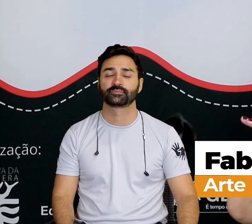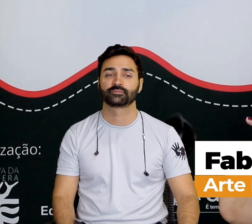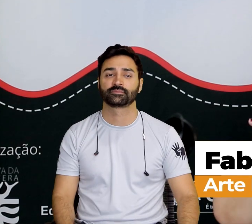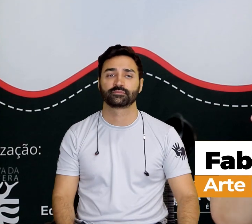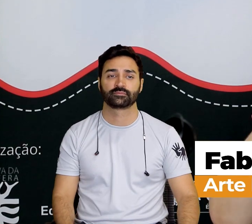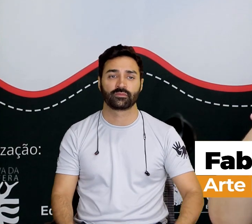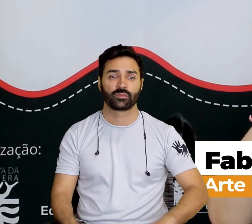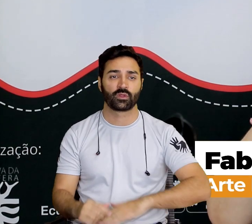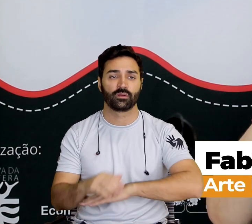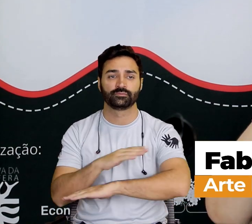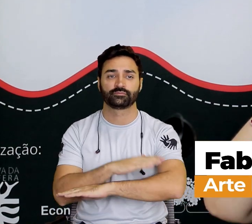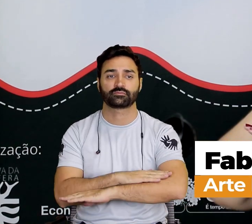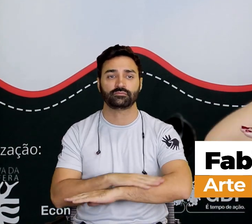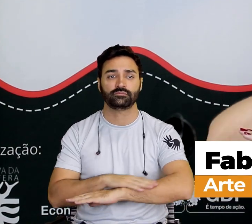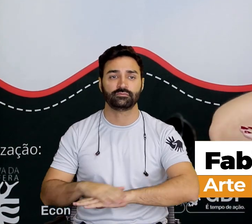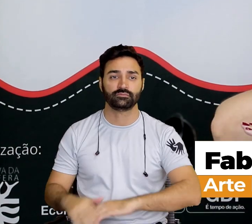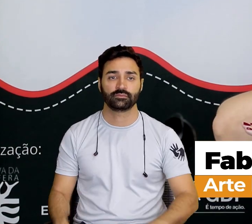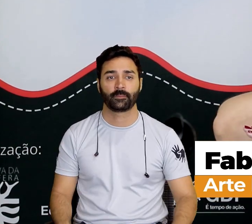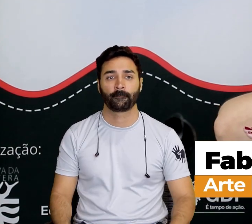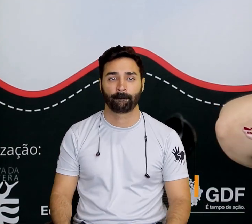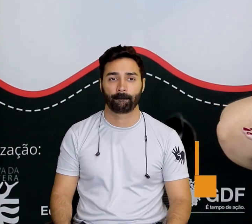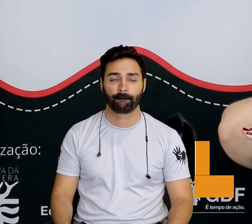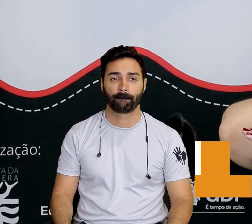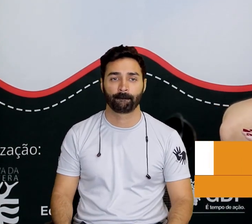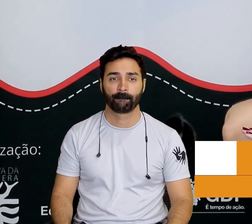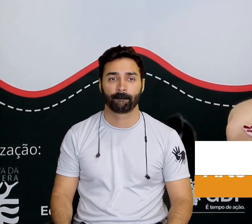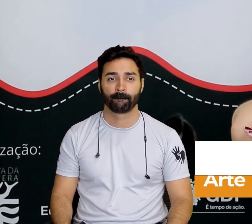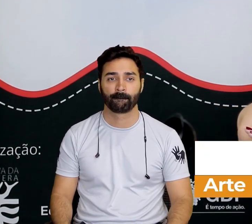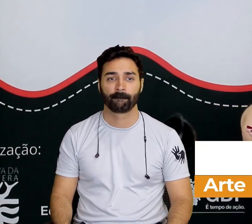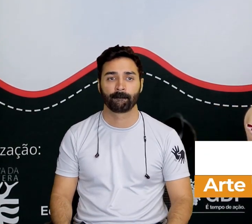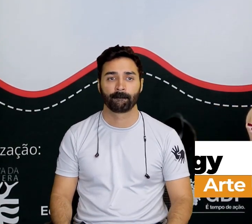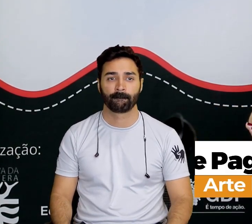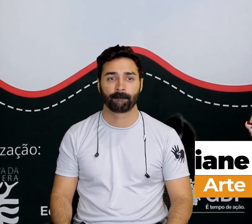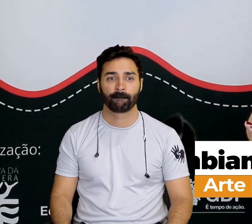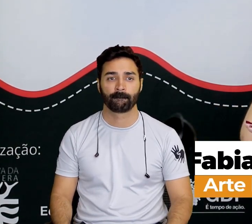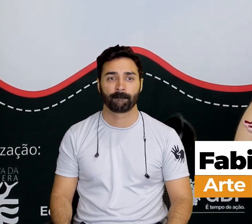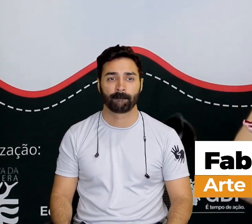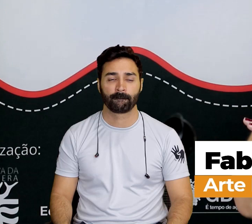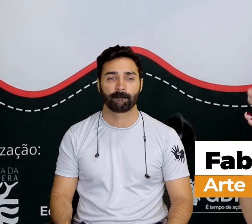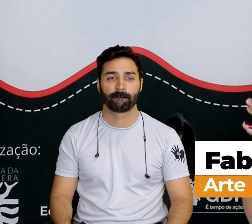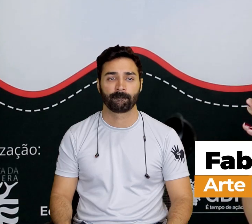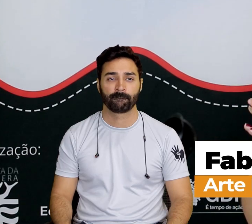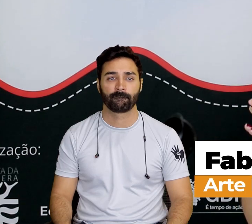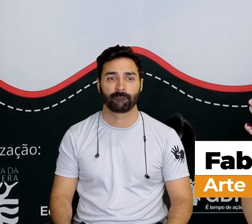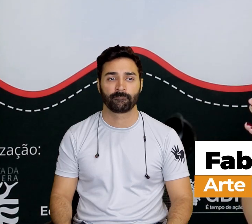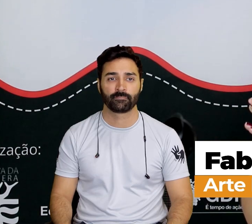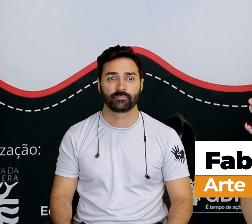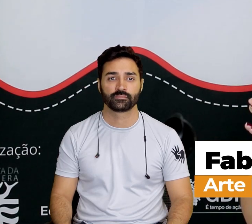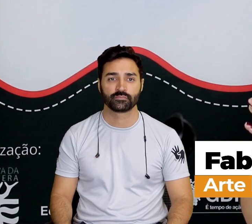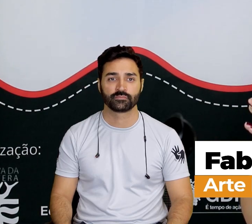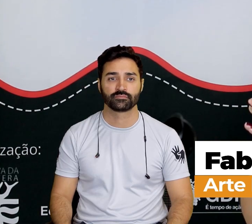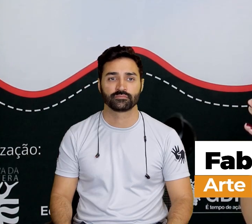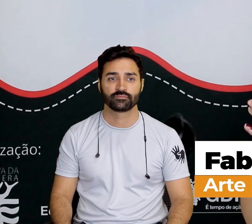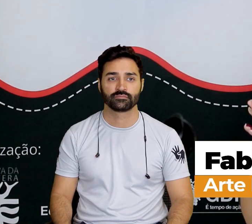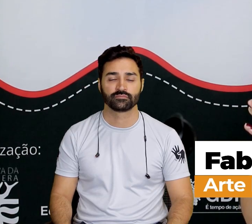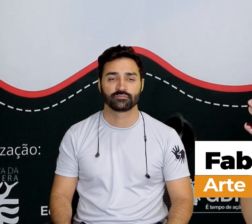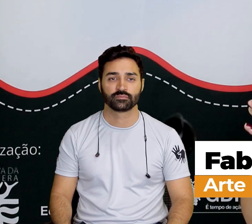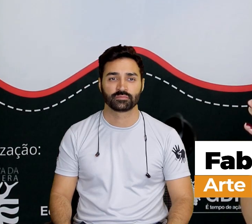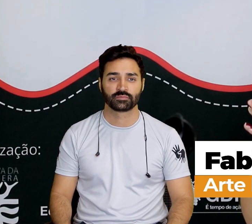horizonte. E aí eu venho da hora que o sol nasce até a hora que o sol se põe.